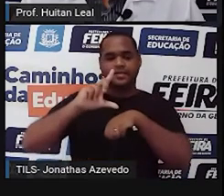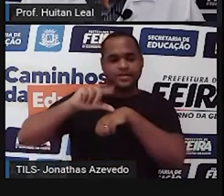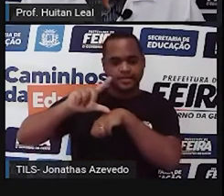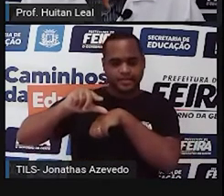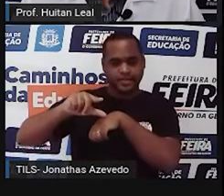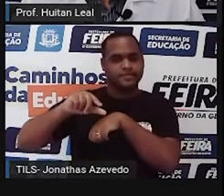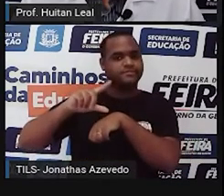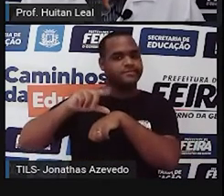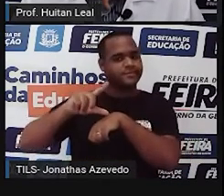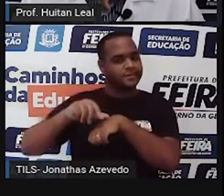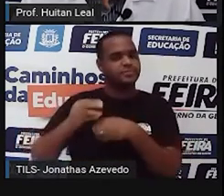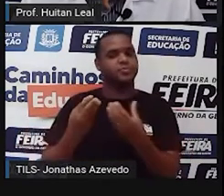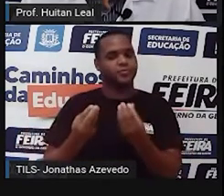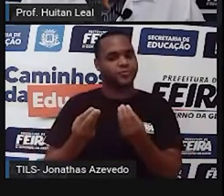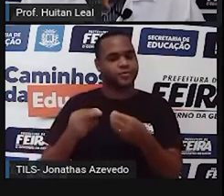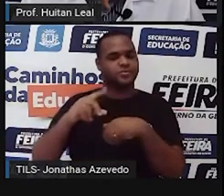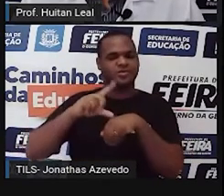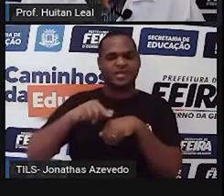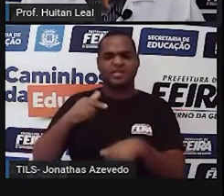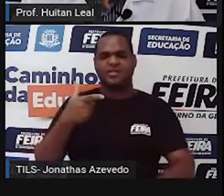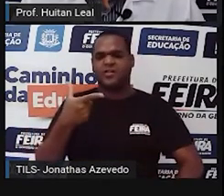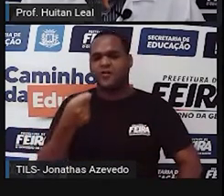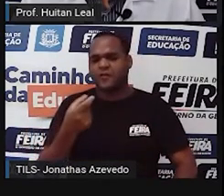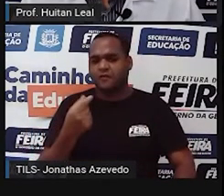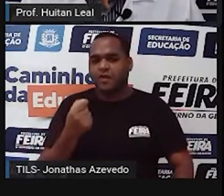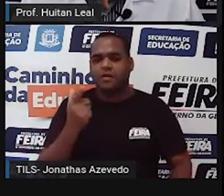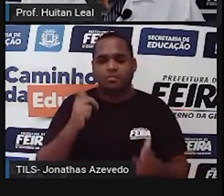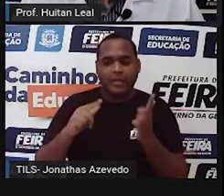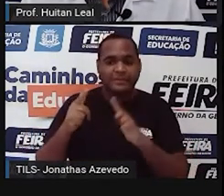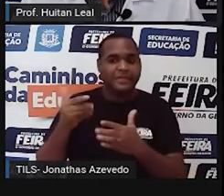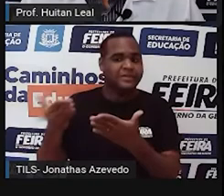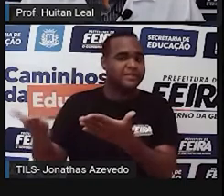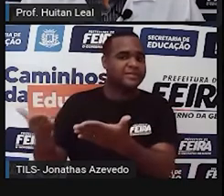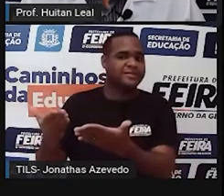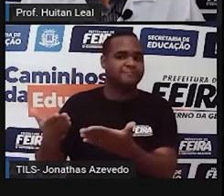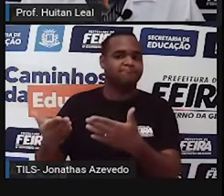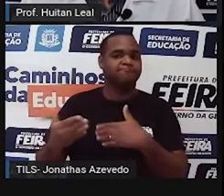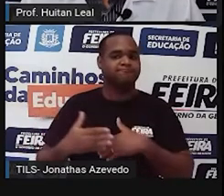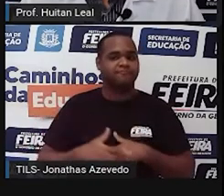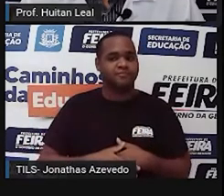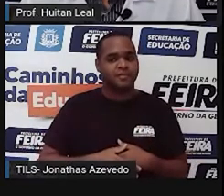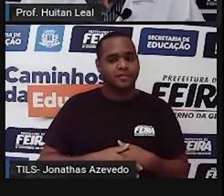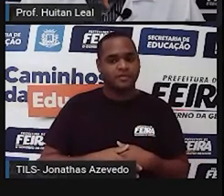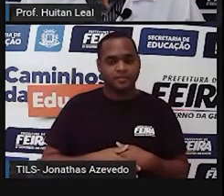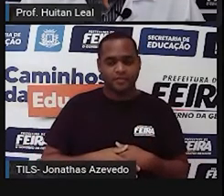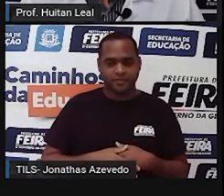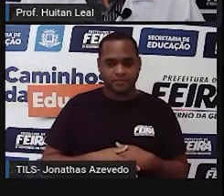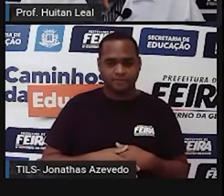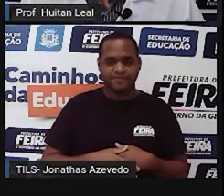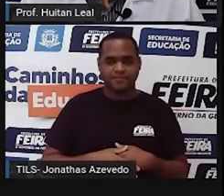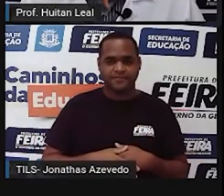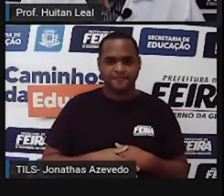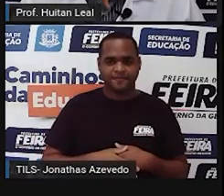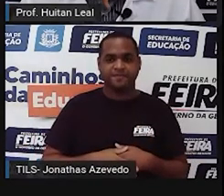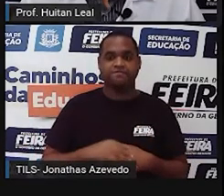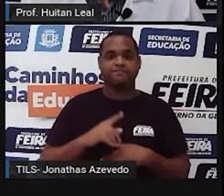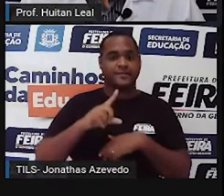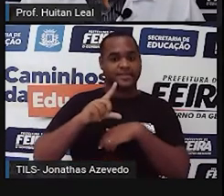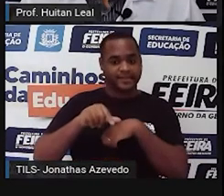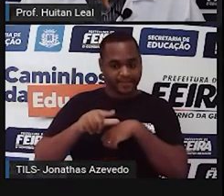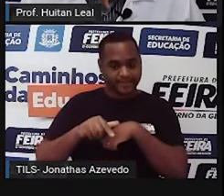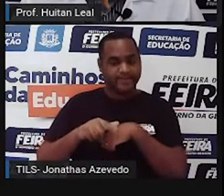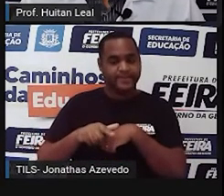é demasiado, uns 20 gols. Então, né, ele está atrasado muito